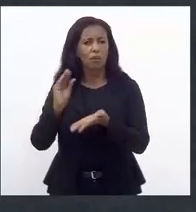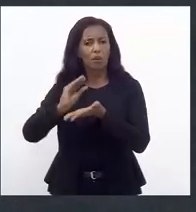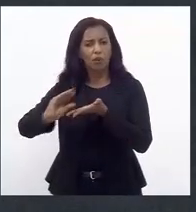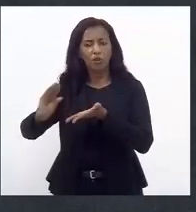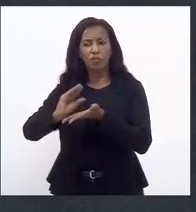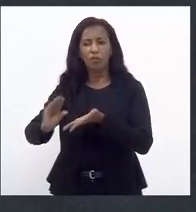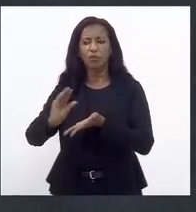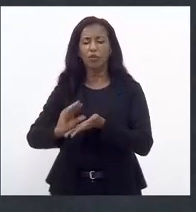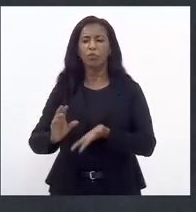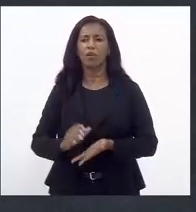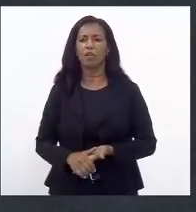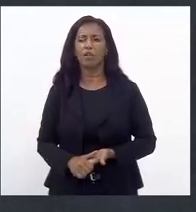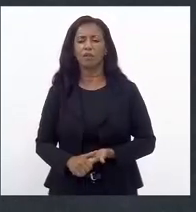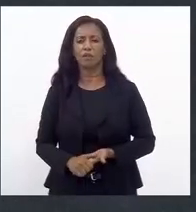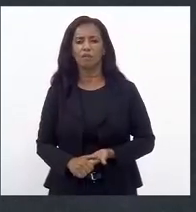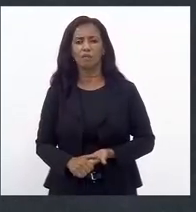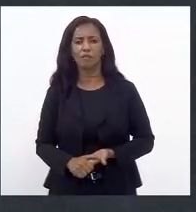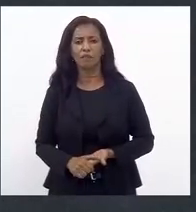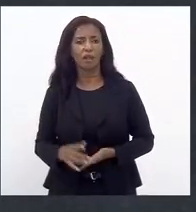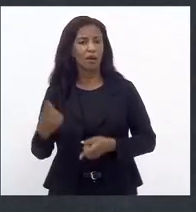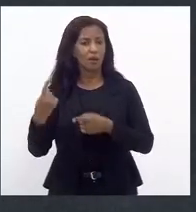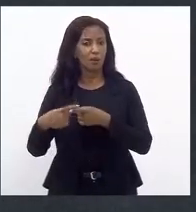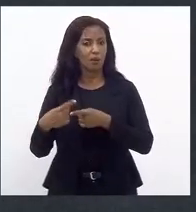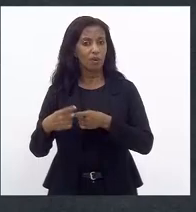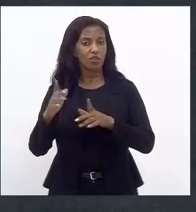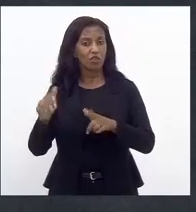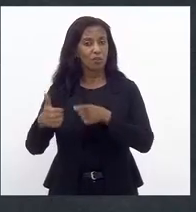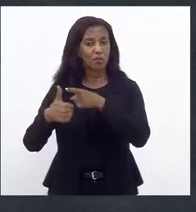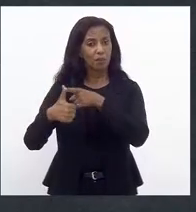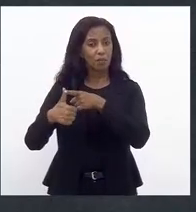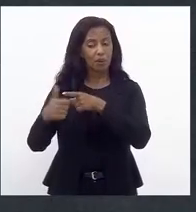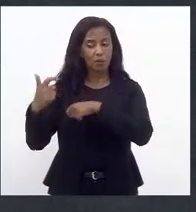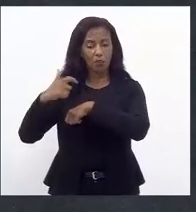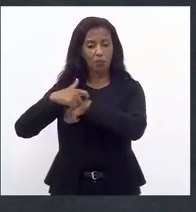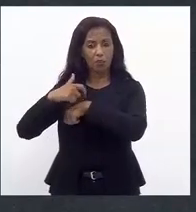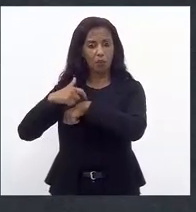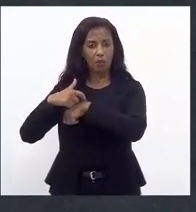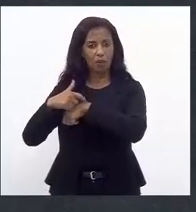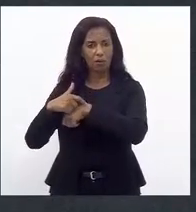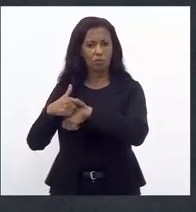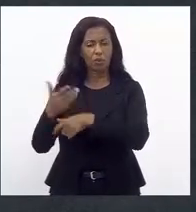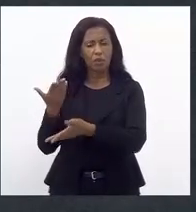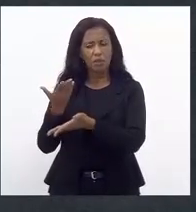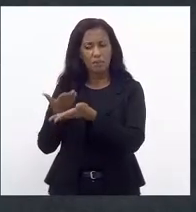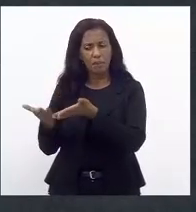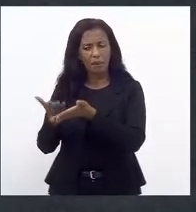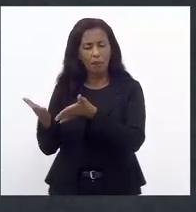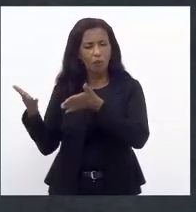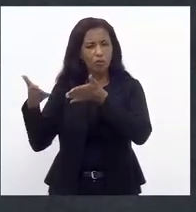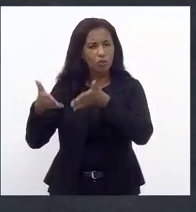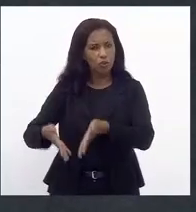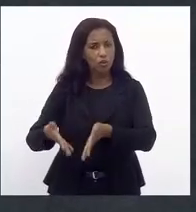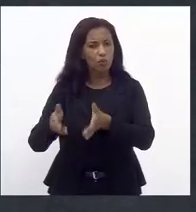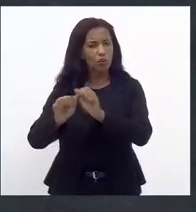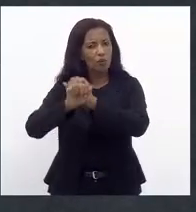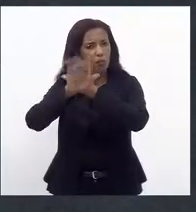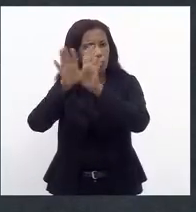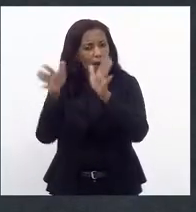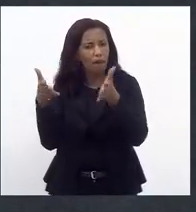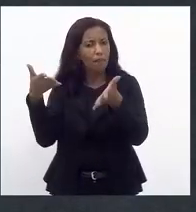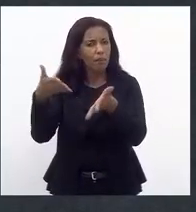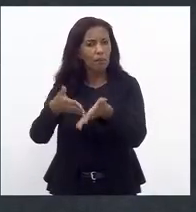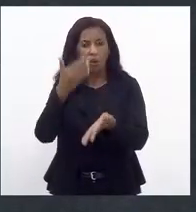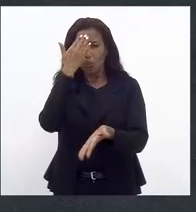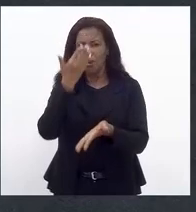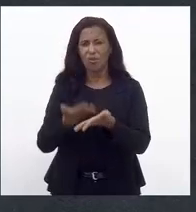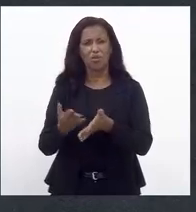não tem dúvida nenhuma disso é porque logo no primeiro momento quando esse pacote chegou eu fui Claro colocar